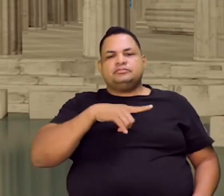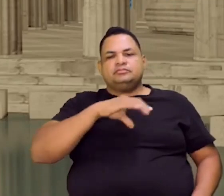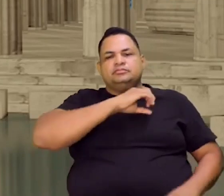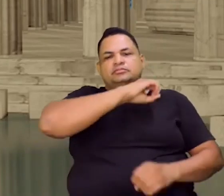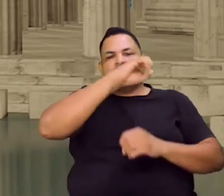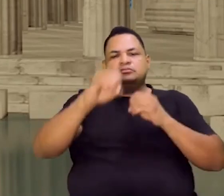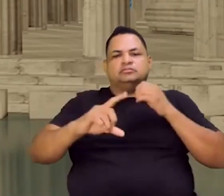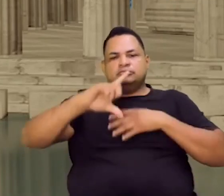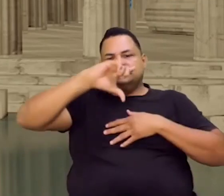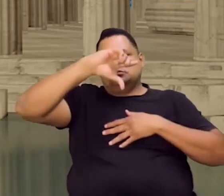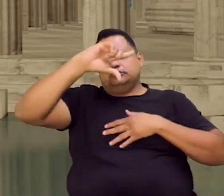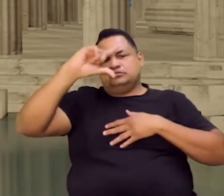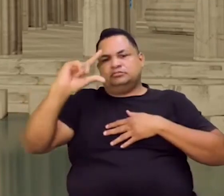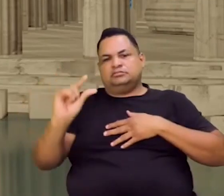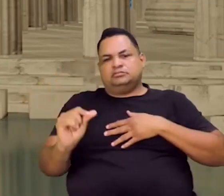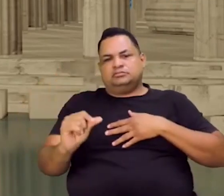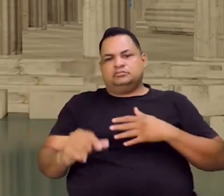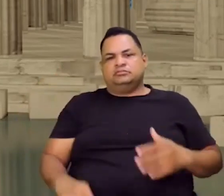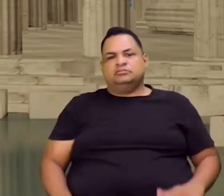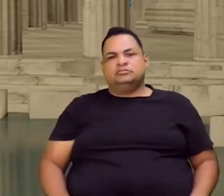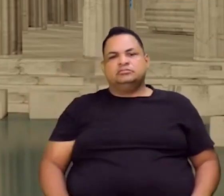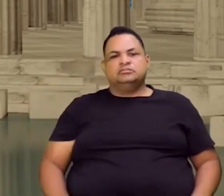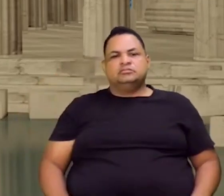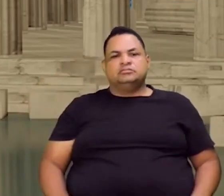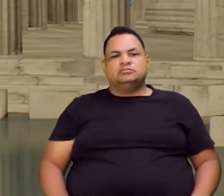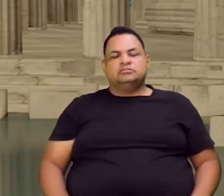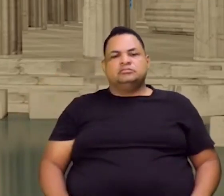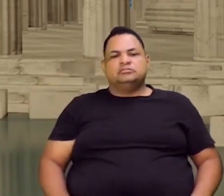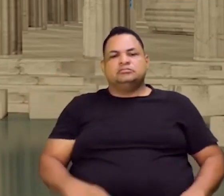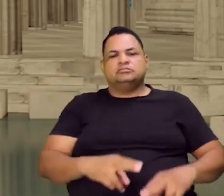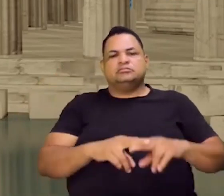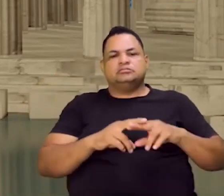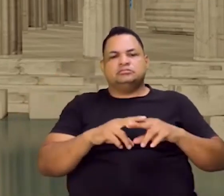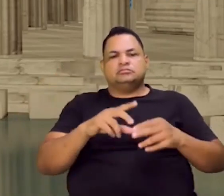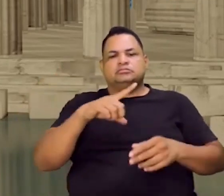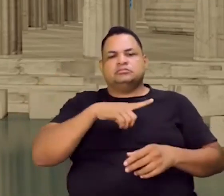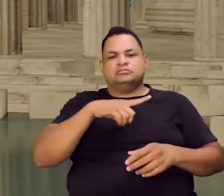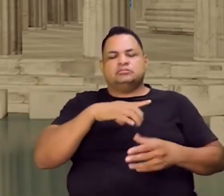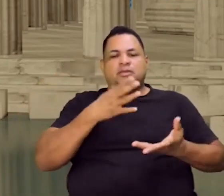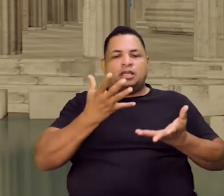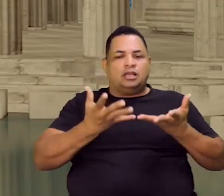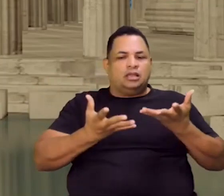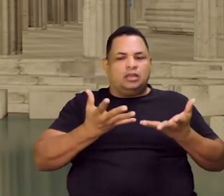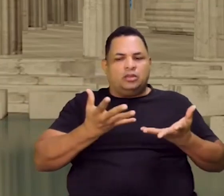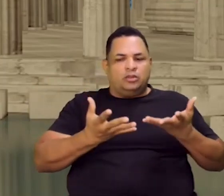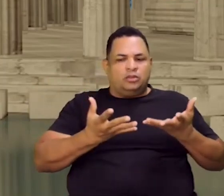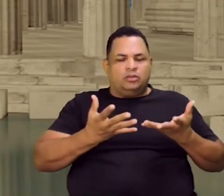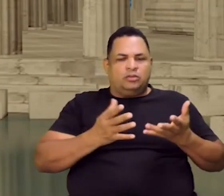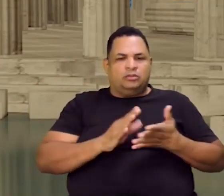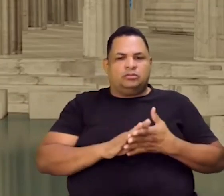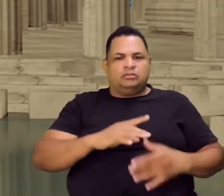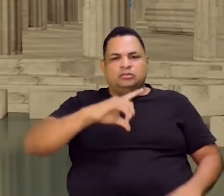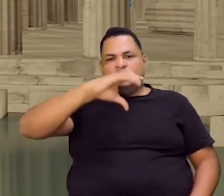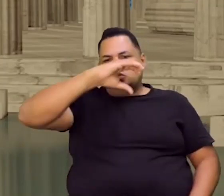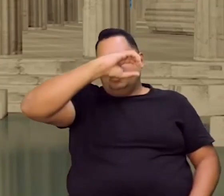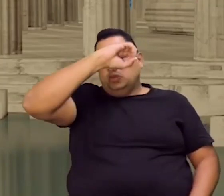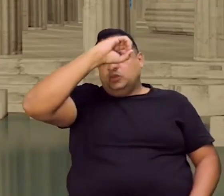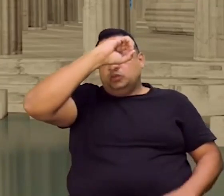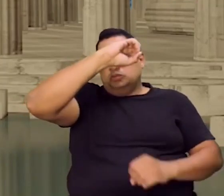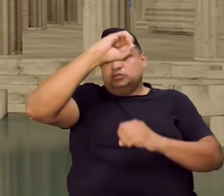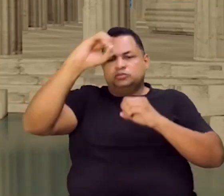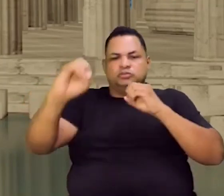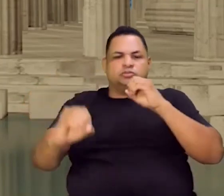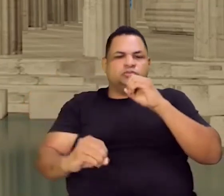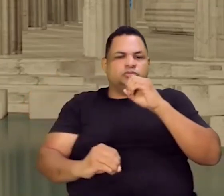Lua, essa gravidade é menos que a Terra, por isso que eles pulam, né, e tem leveza. O Sol não tem, é zero a